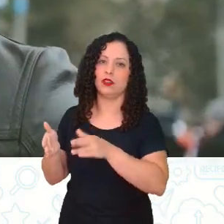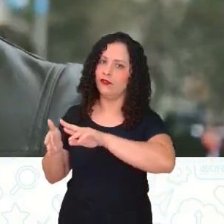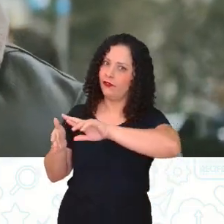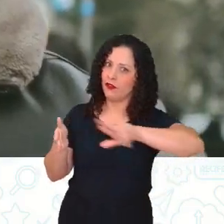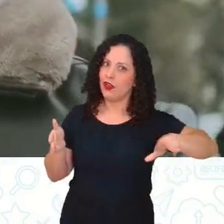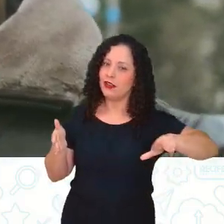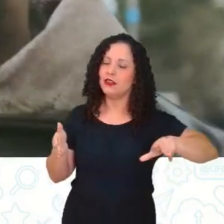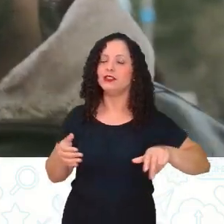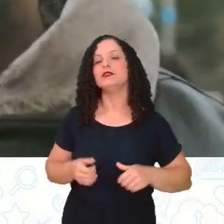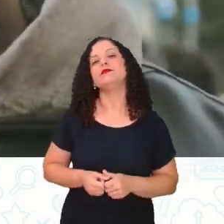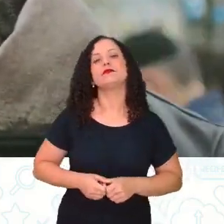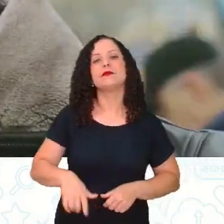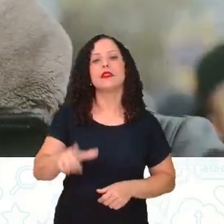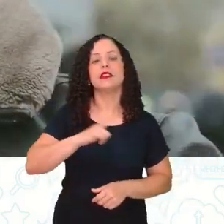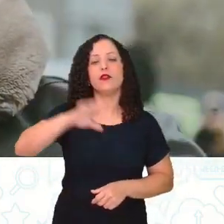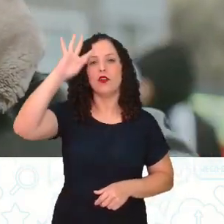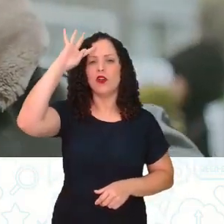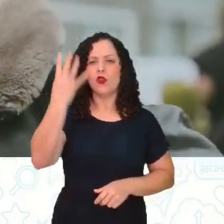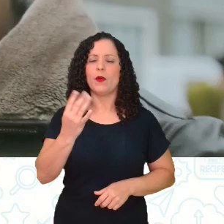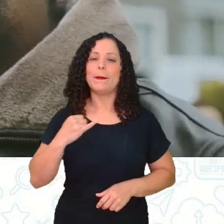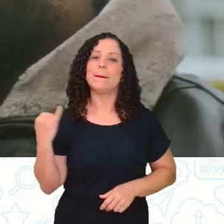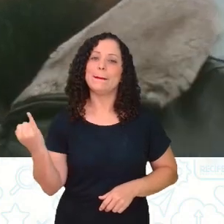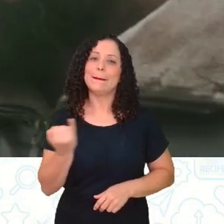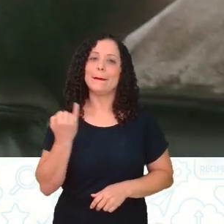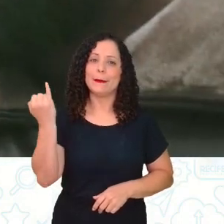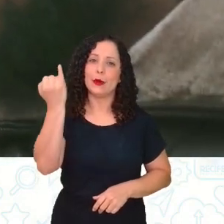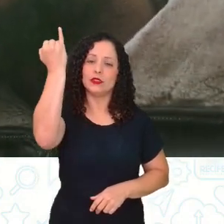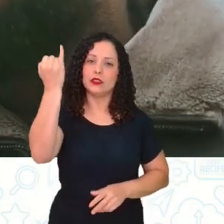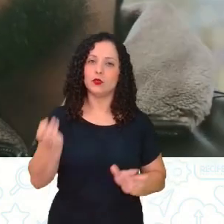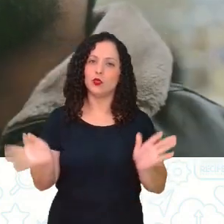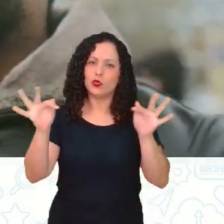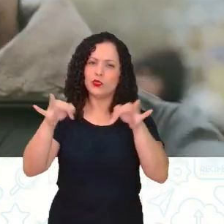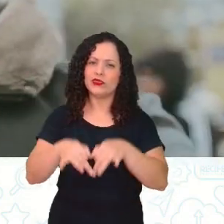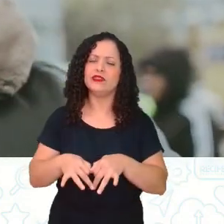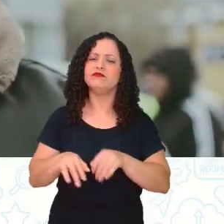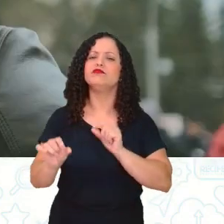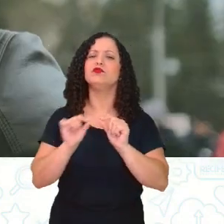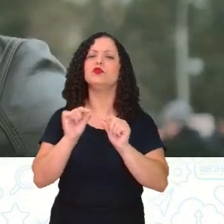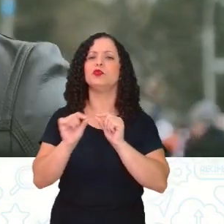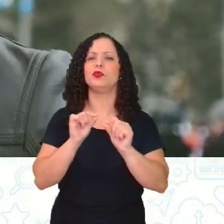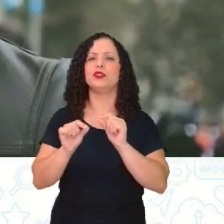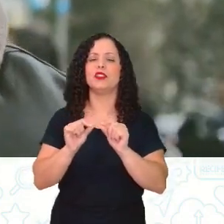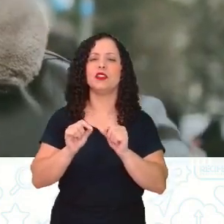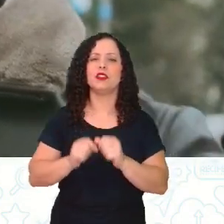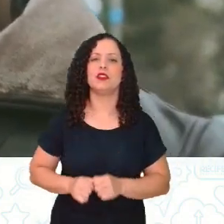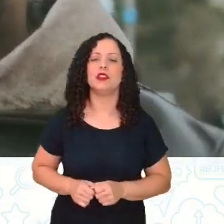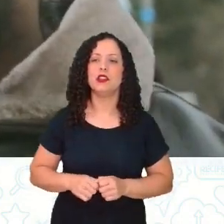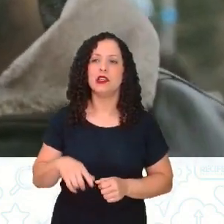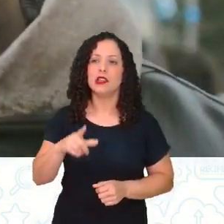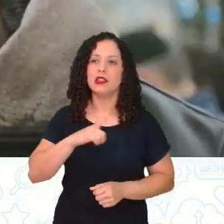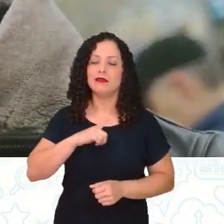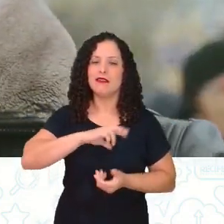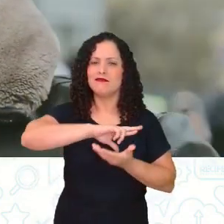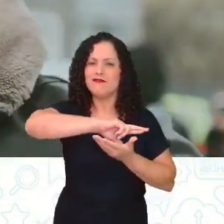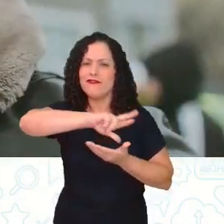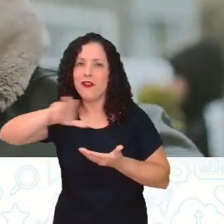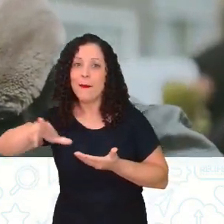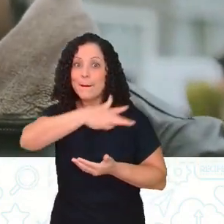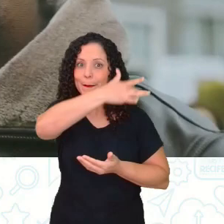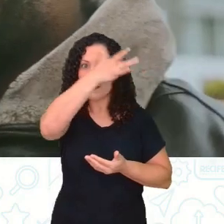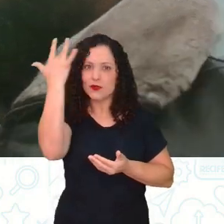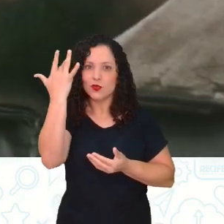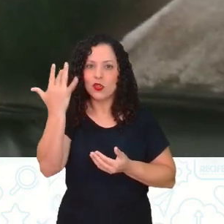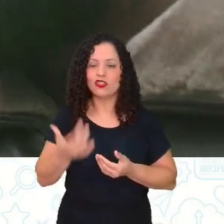uma consequência aí muito importante, né, no fim dessa revolta, que foi muitos negros,